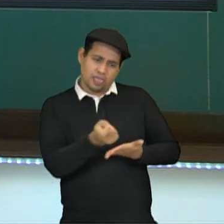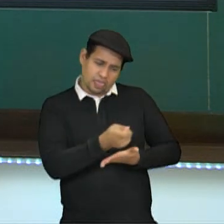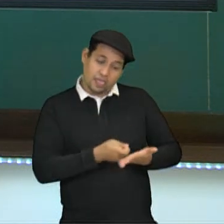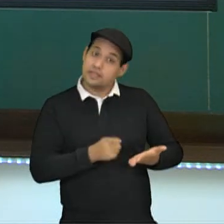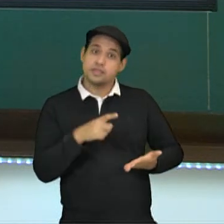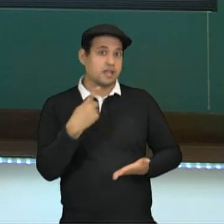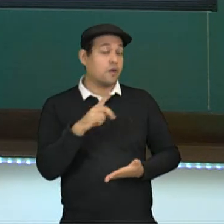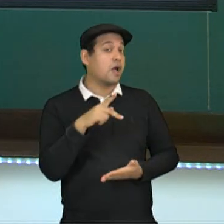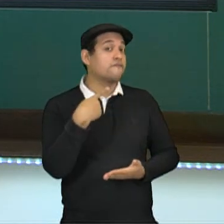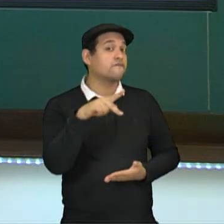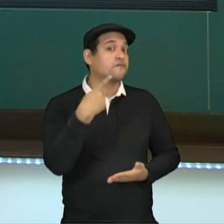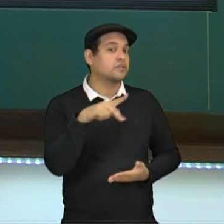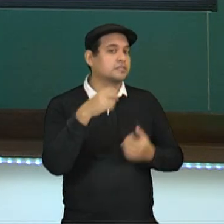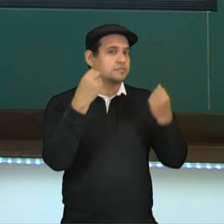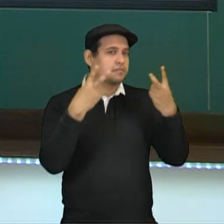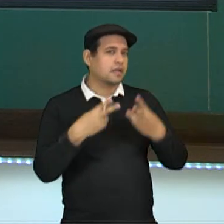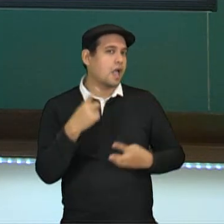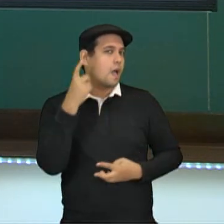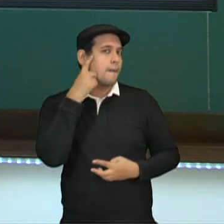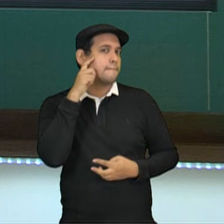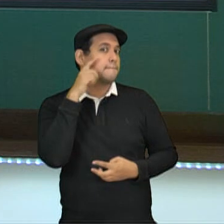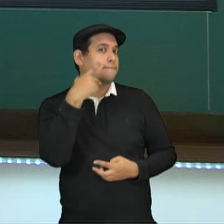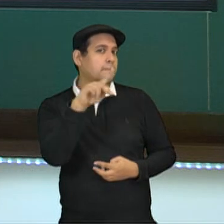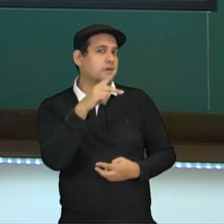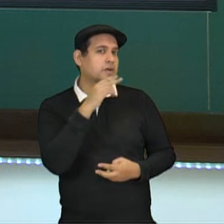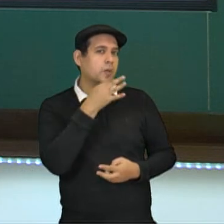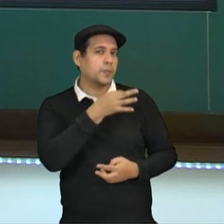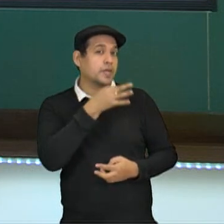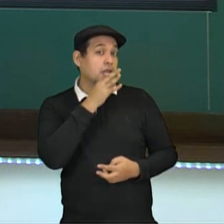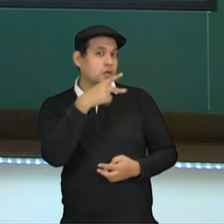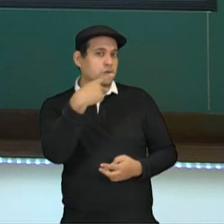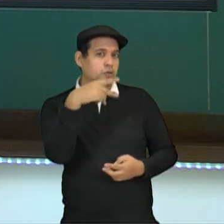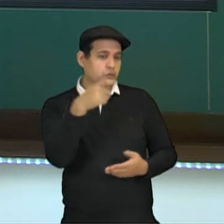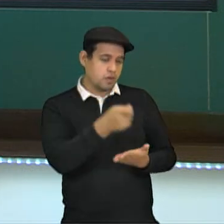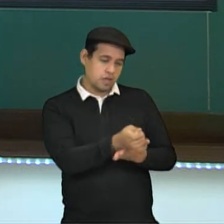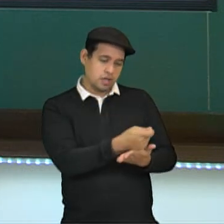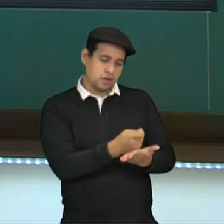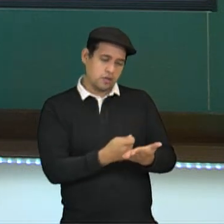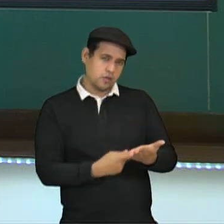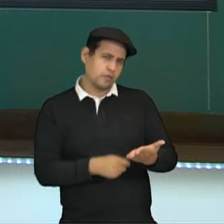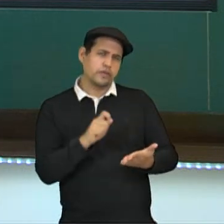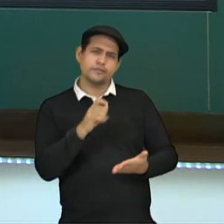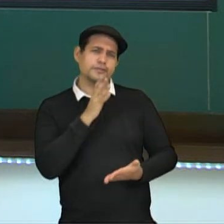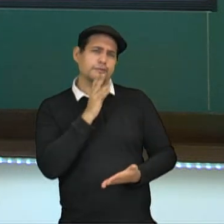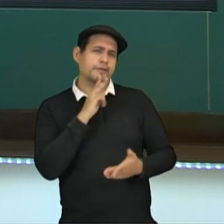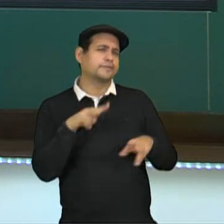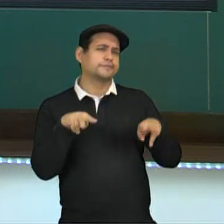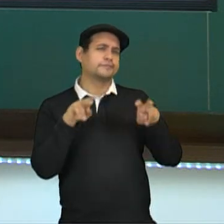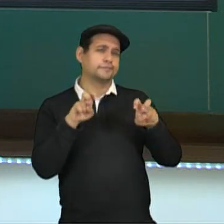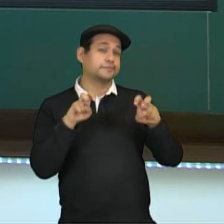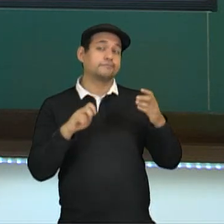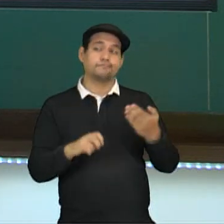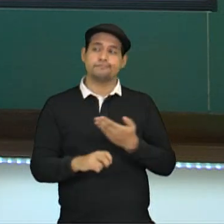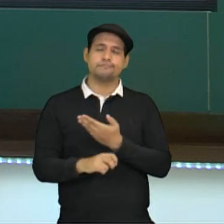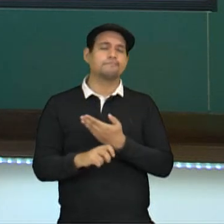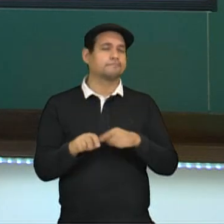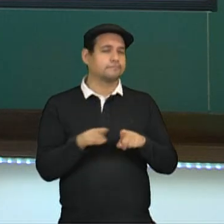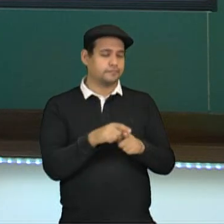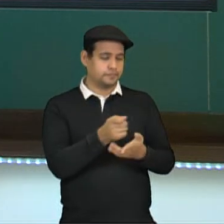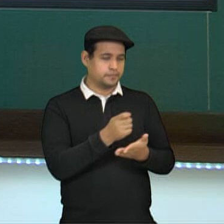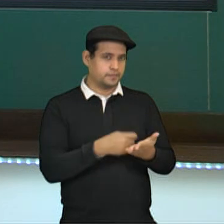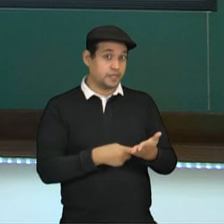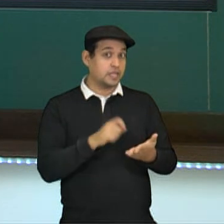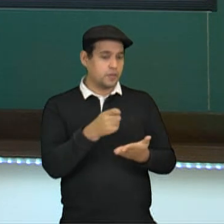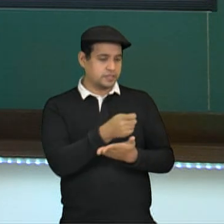para você tentar explicar, tá? A tua visão, o que você já tem de conhecimento sobre o